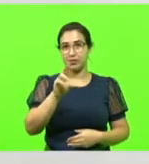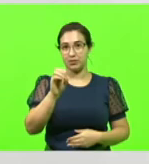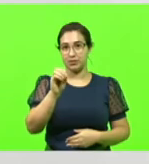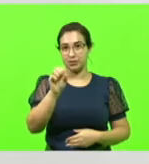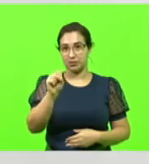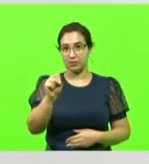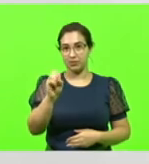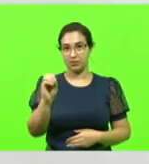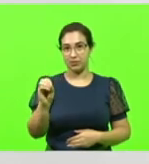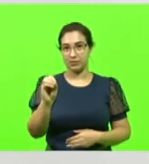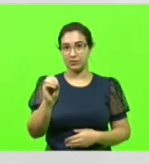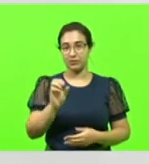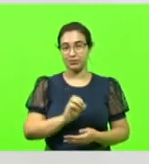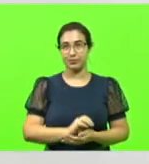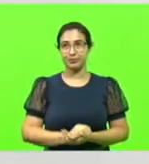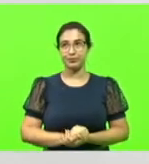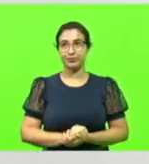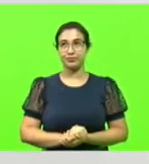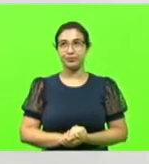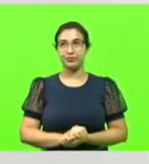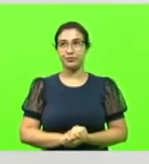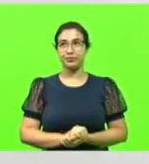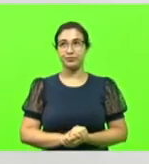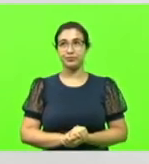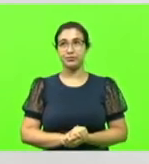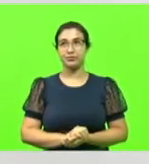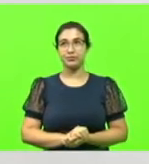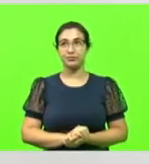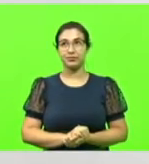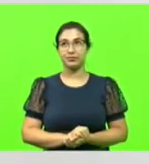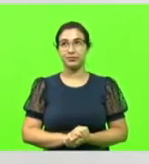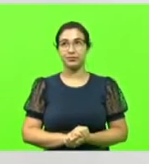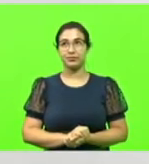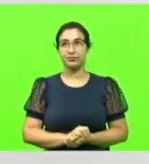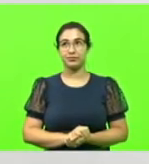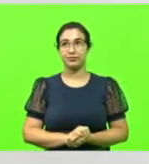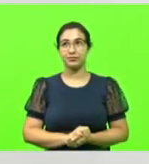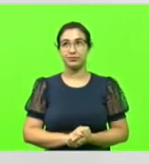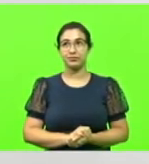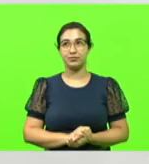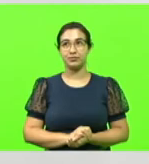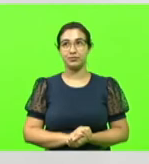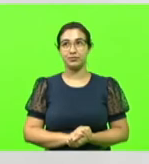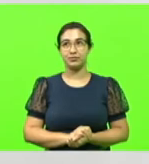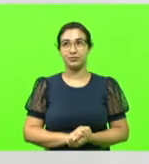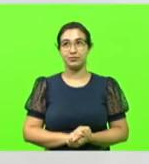Ministro Barroso, o senhor ministro Barroso,